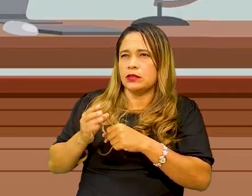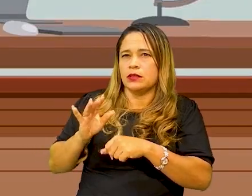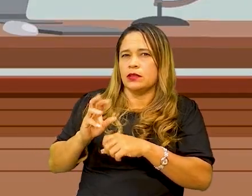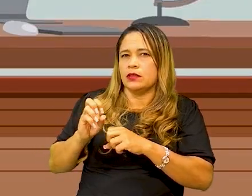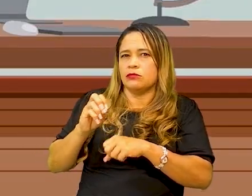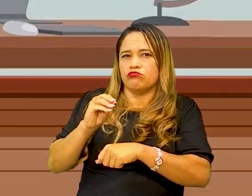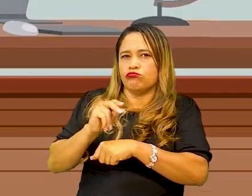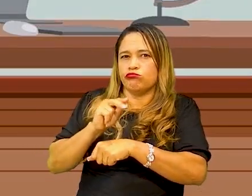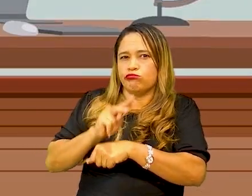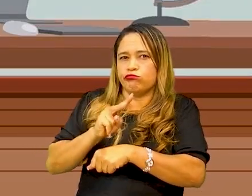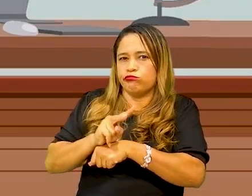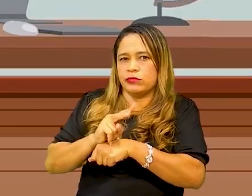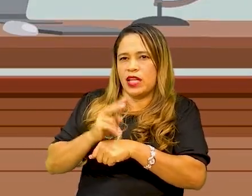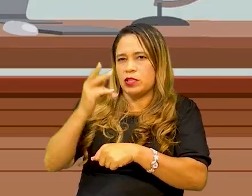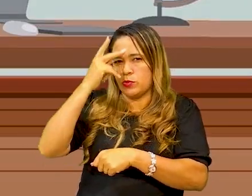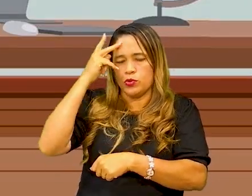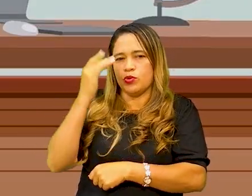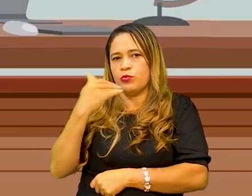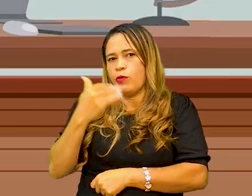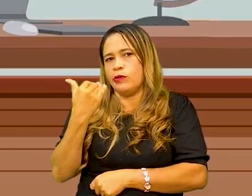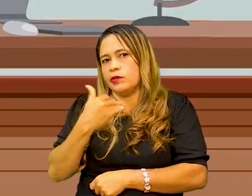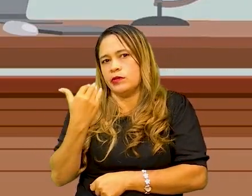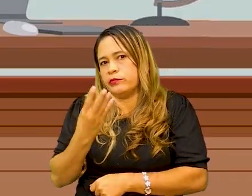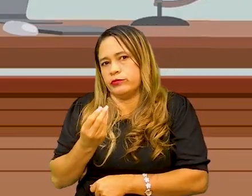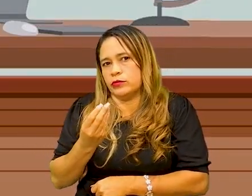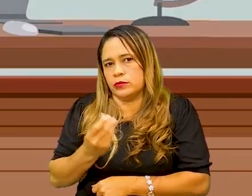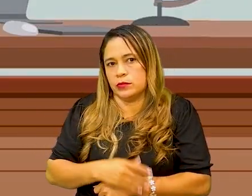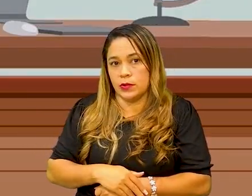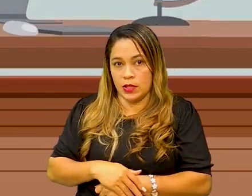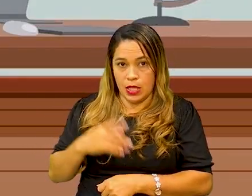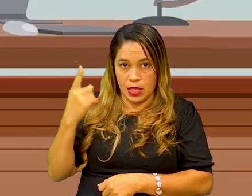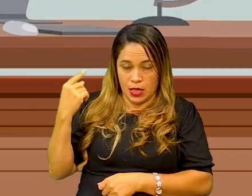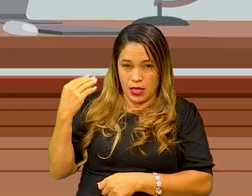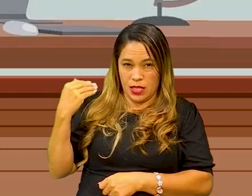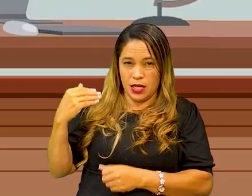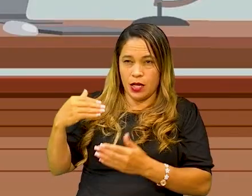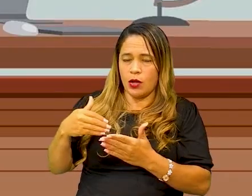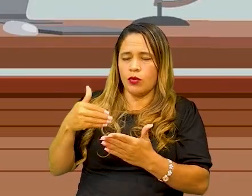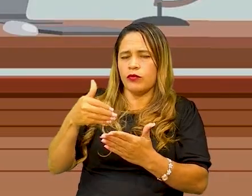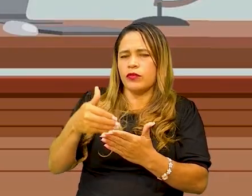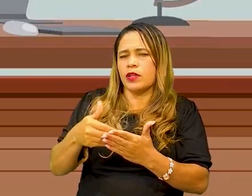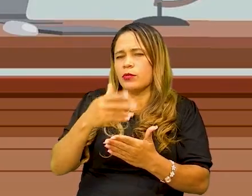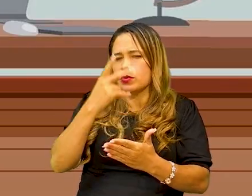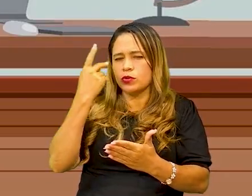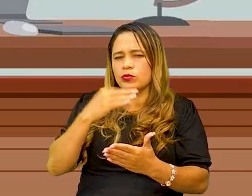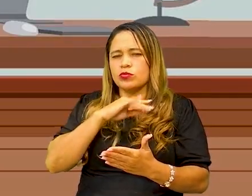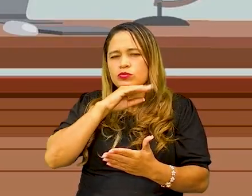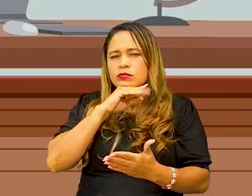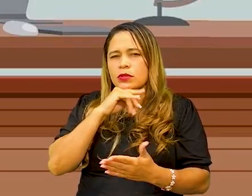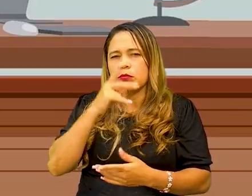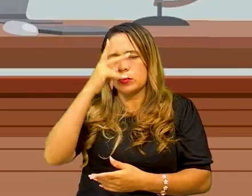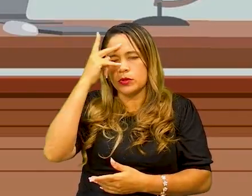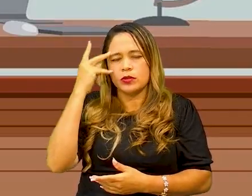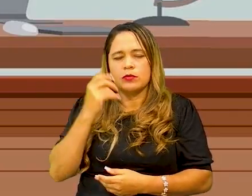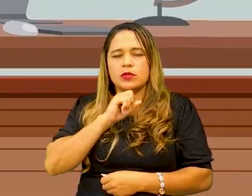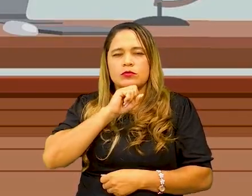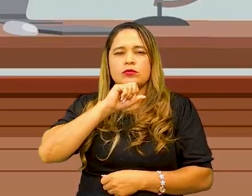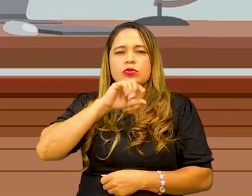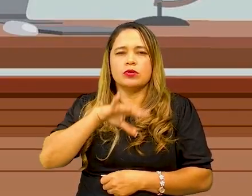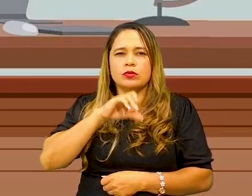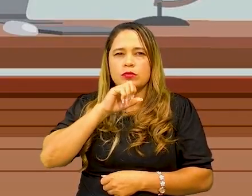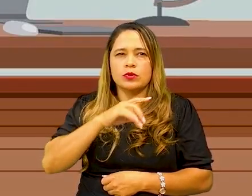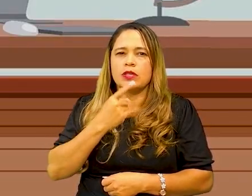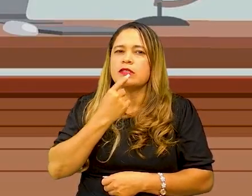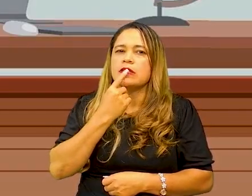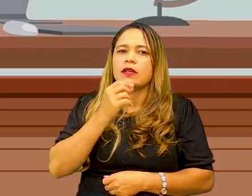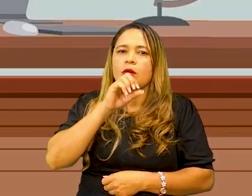pessoas morriam e morriam frequentemente de tuberculose. E nos estágios finais dessa doença, a pessoa começava a tossir e expelir sangue.